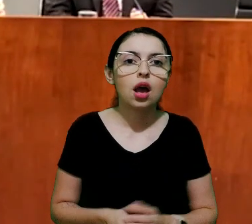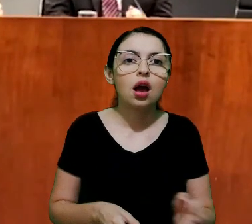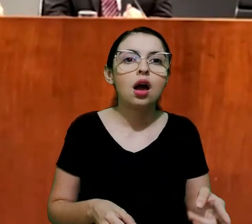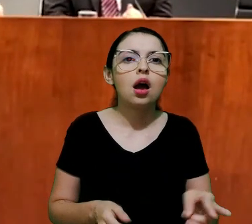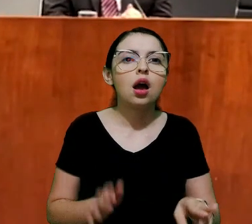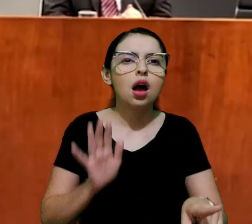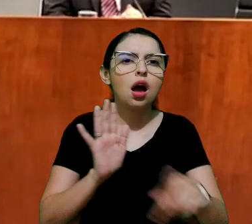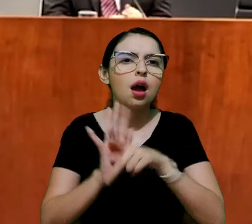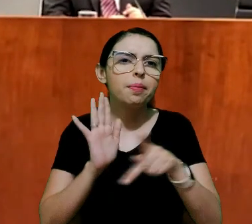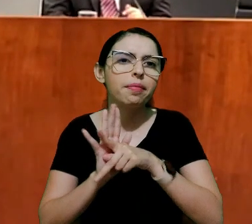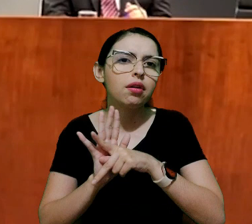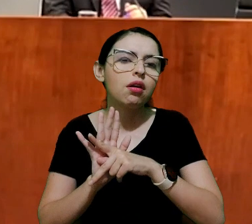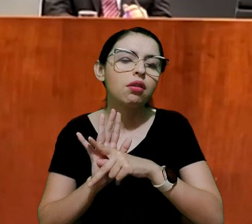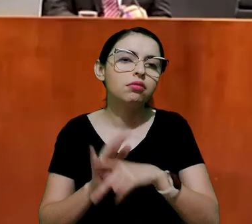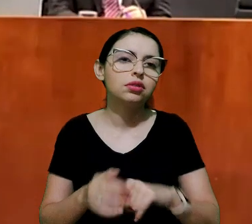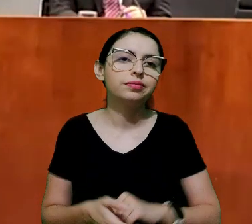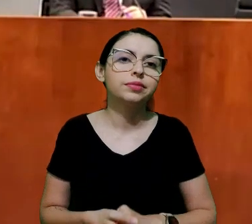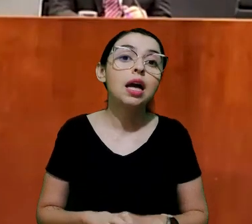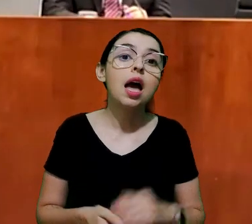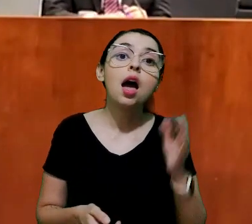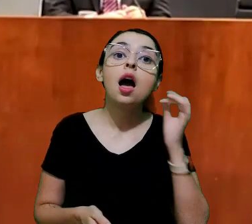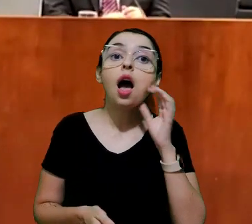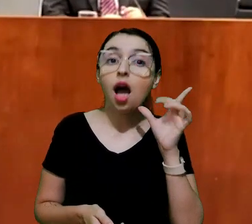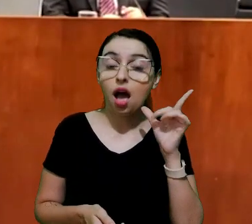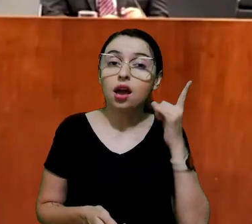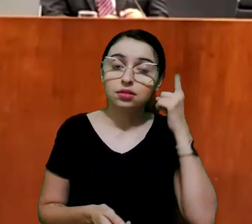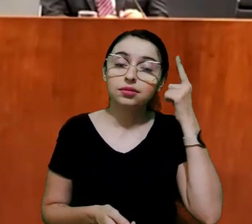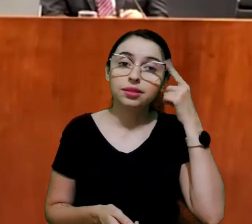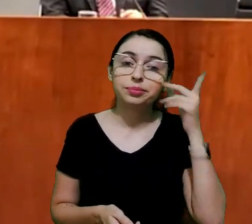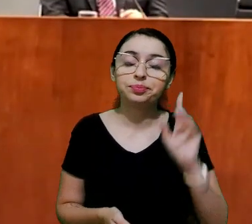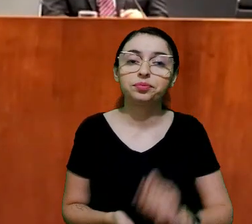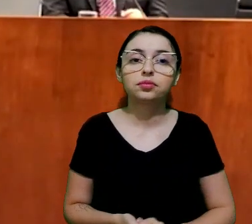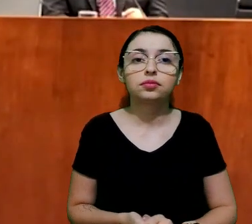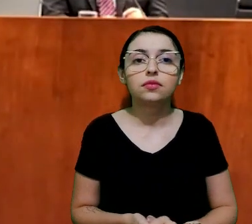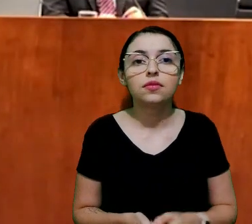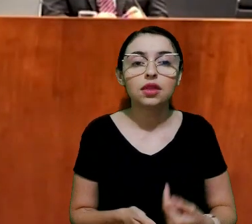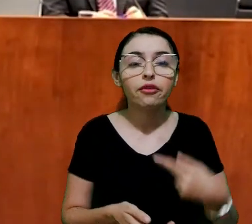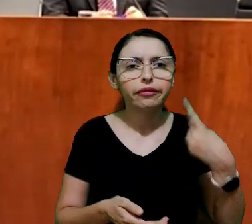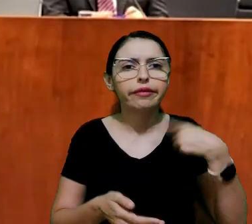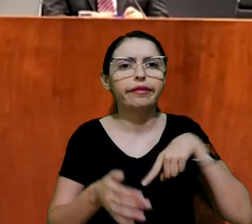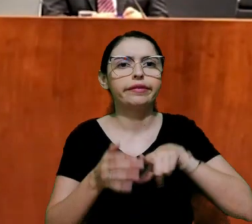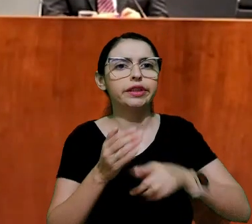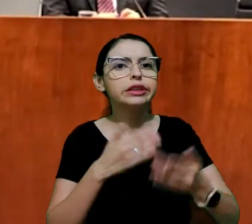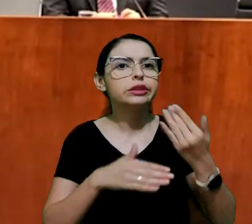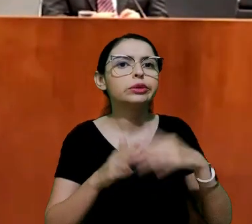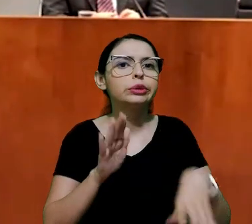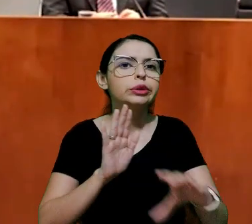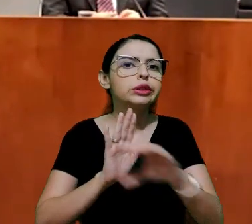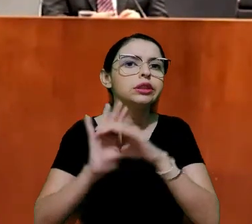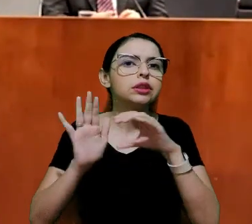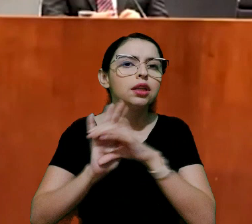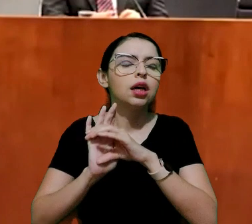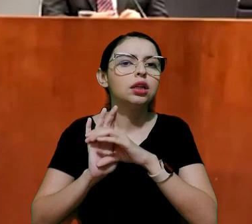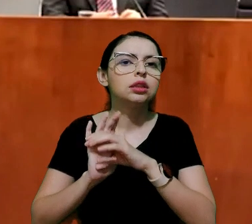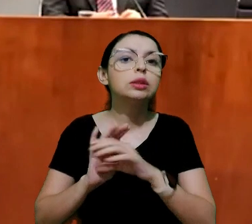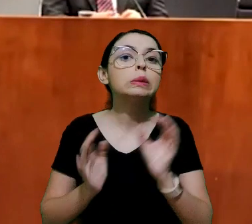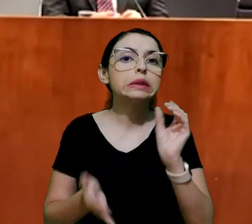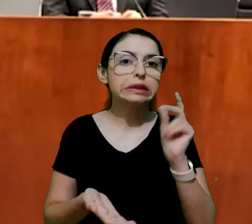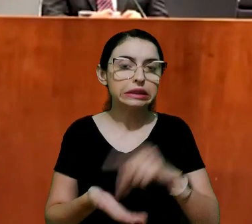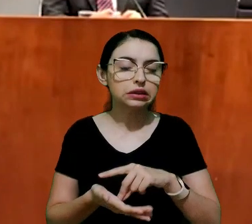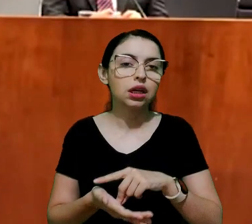da utilização da prova. Mas é essa das redes sociais. Vindo o registro formulado